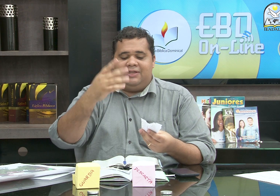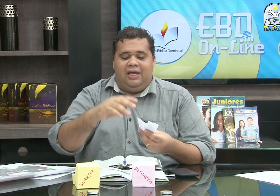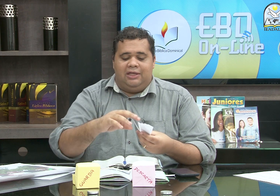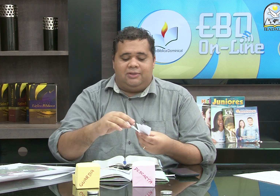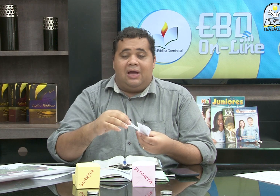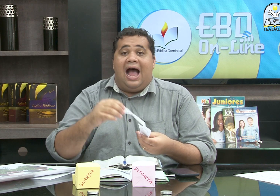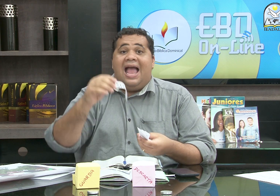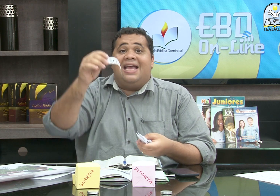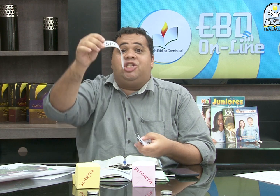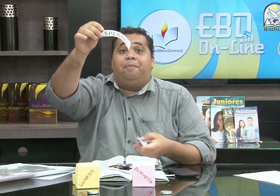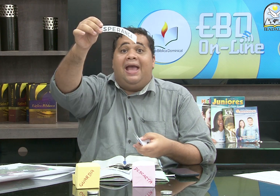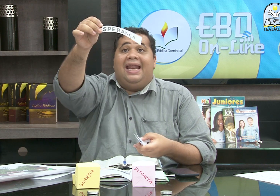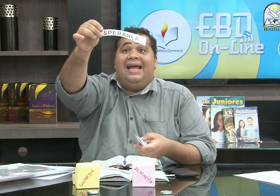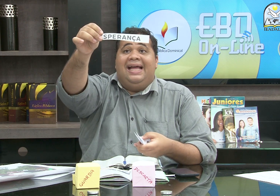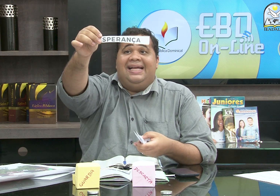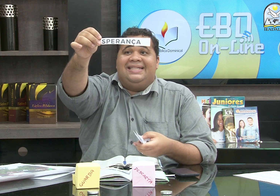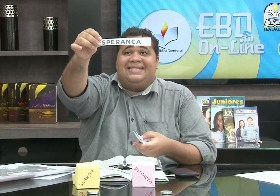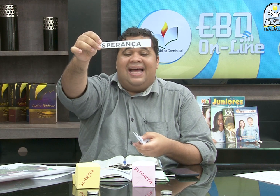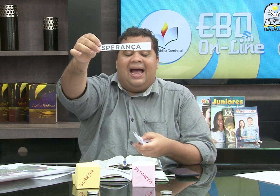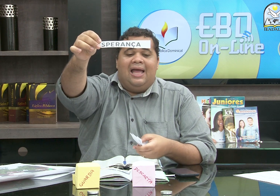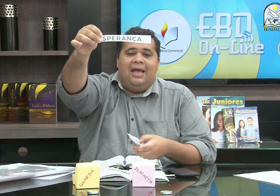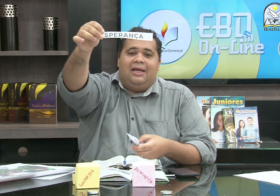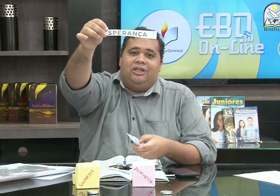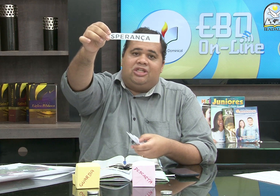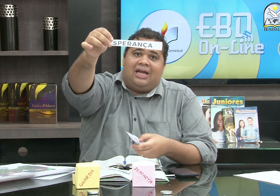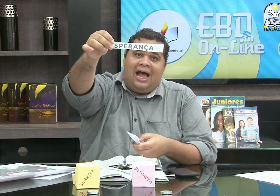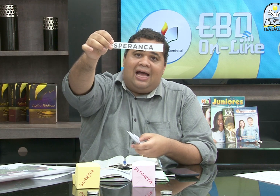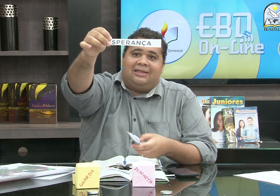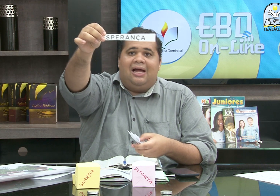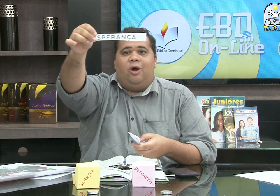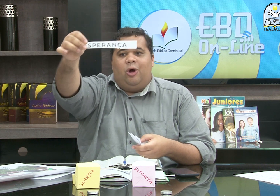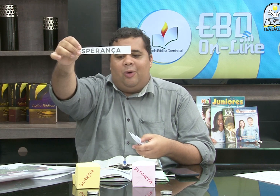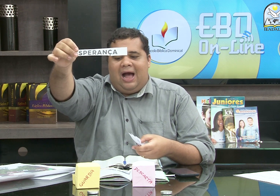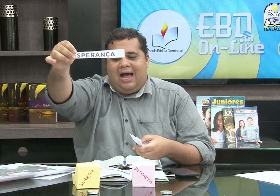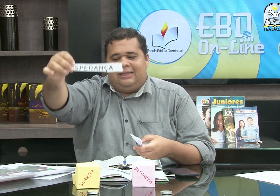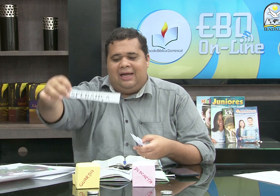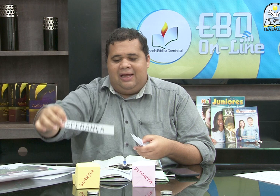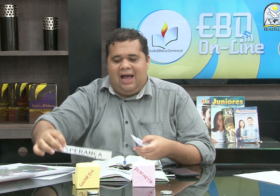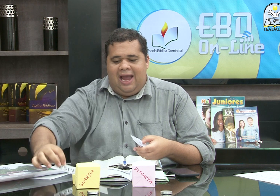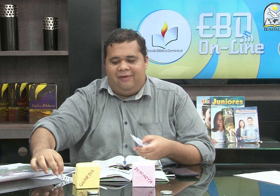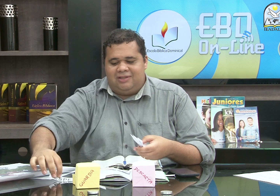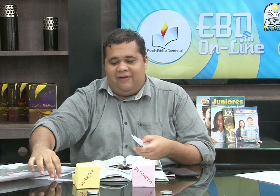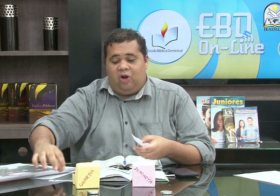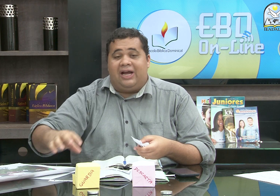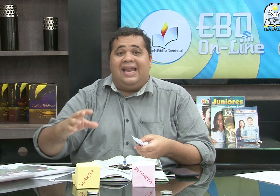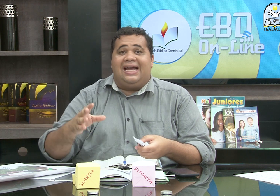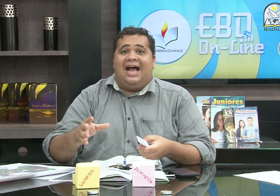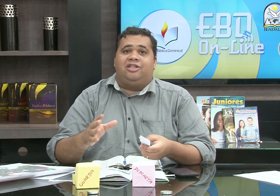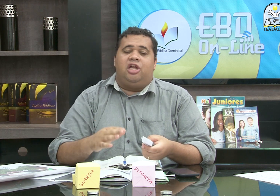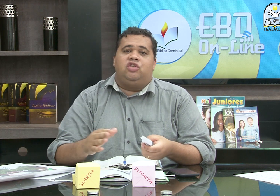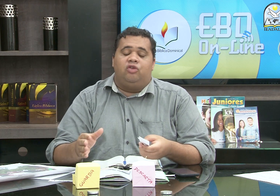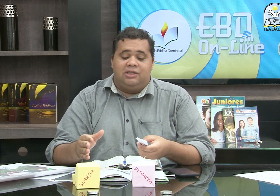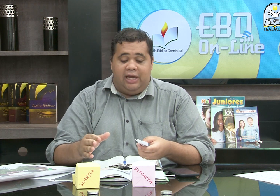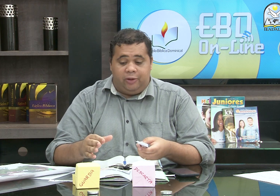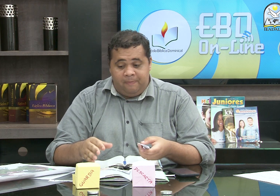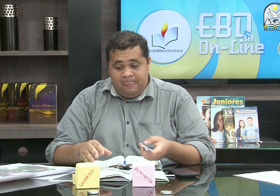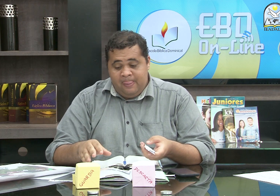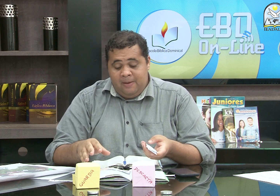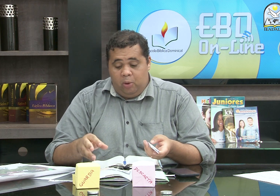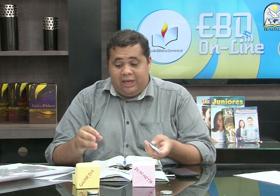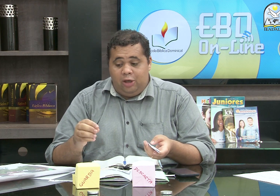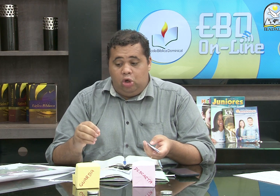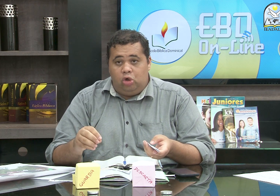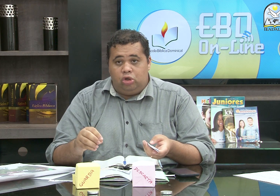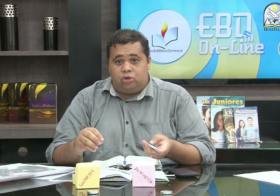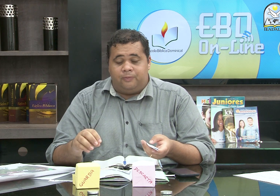você vai fazer isso a esperança descarta ou Guarda aí você vai colocar na caixa que eles vão dizendo